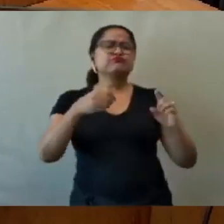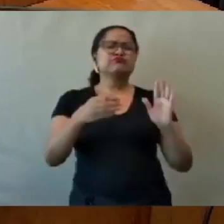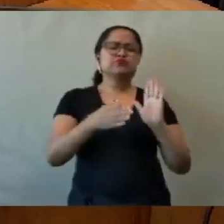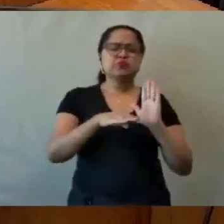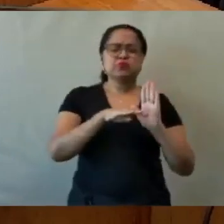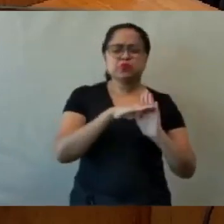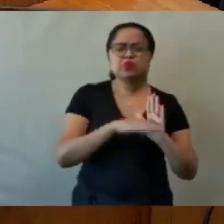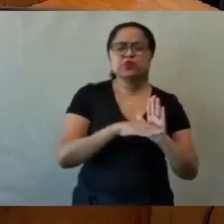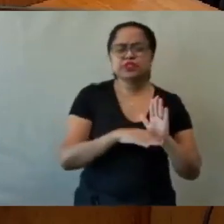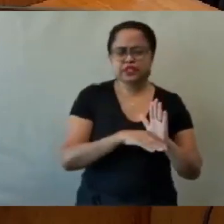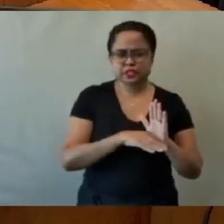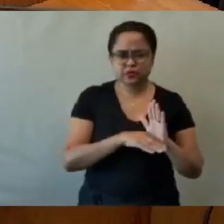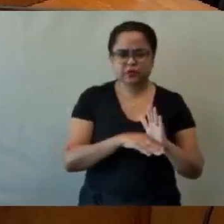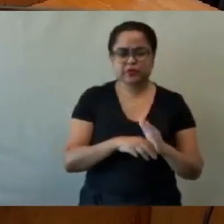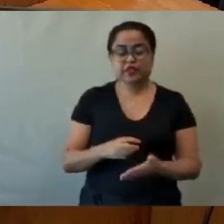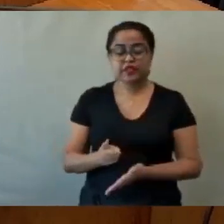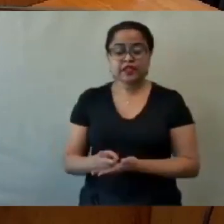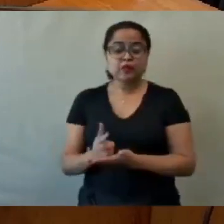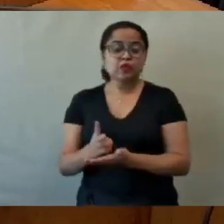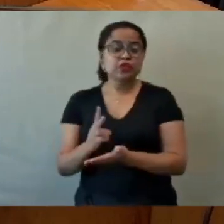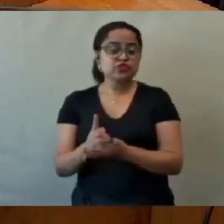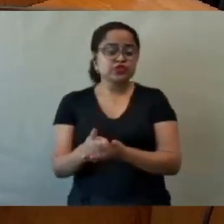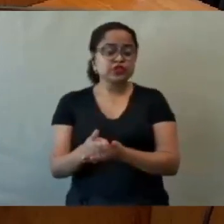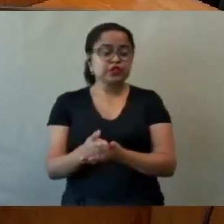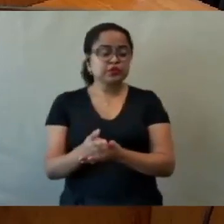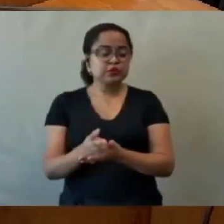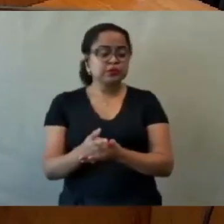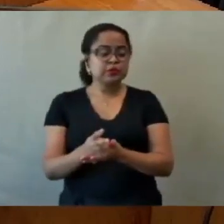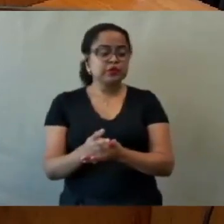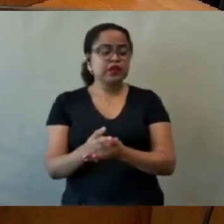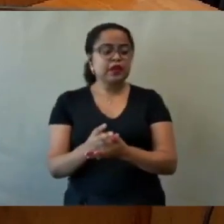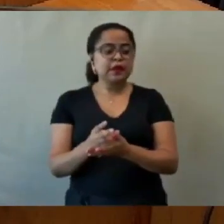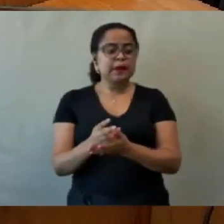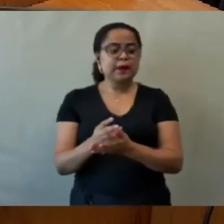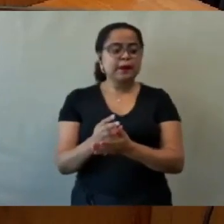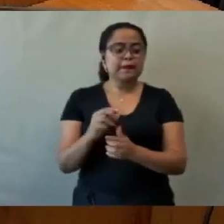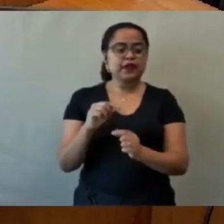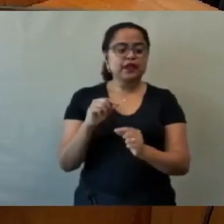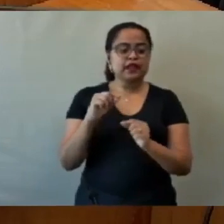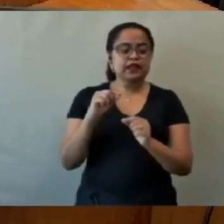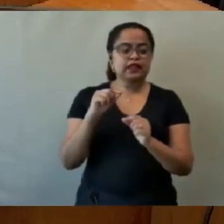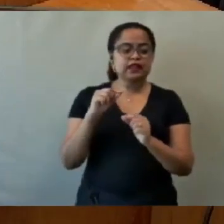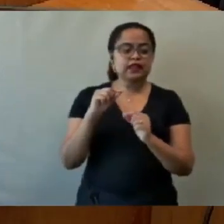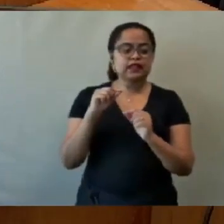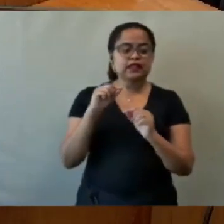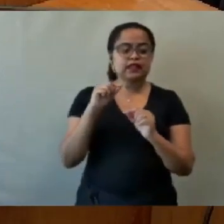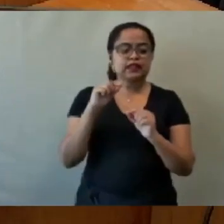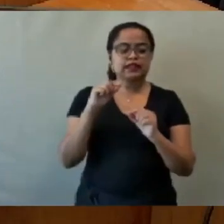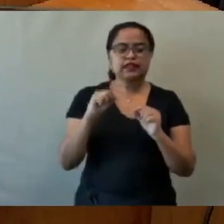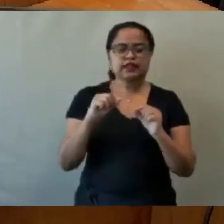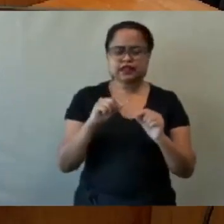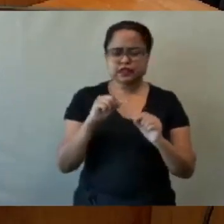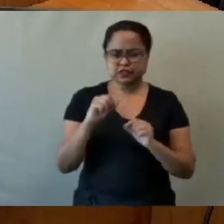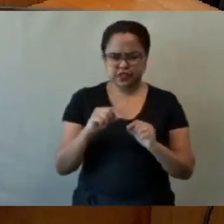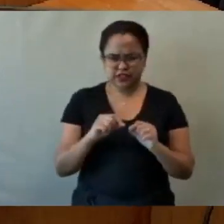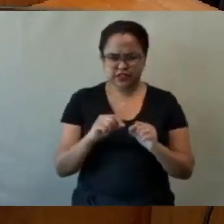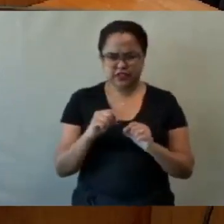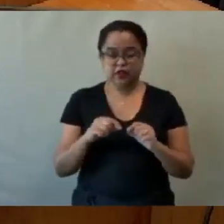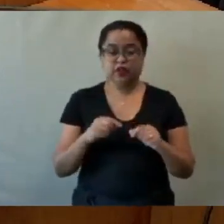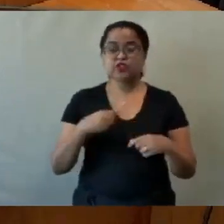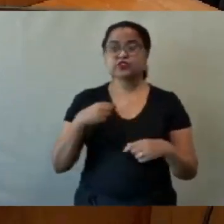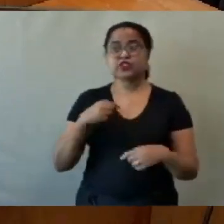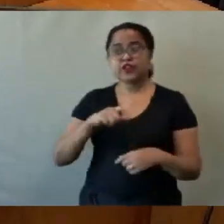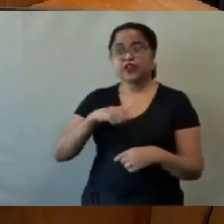mantido muito pela dedicação, Marli, dos monitores. É muito impressionante. Nós fizemos uma audiência pública aqui e